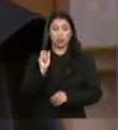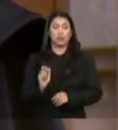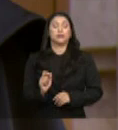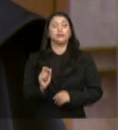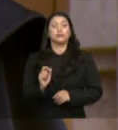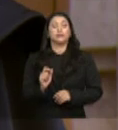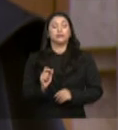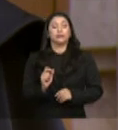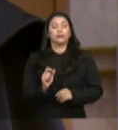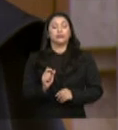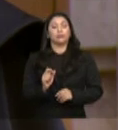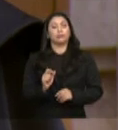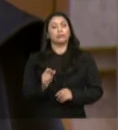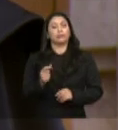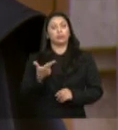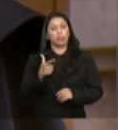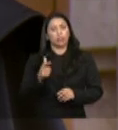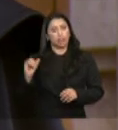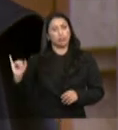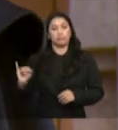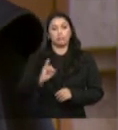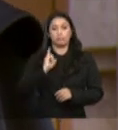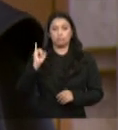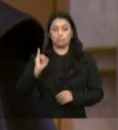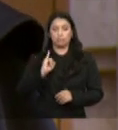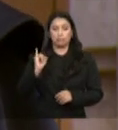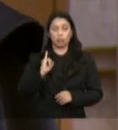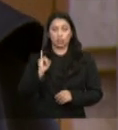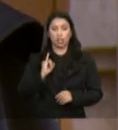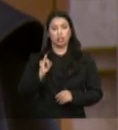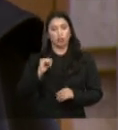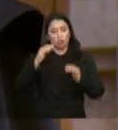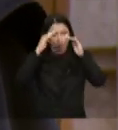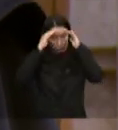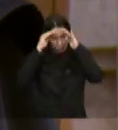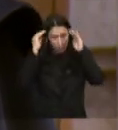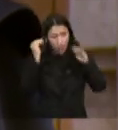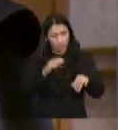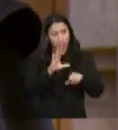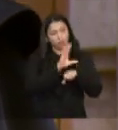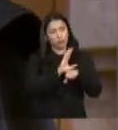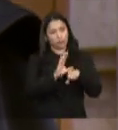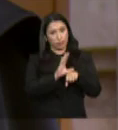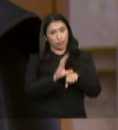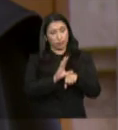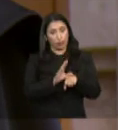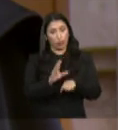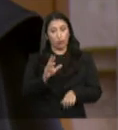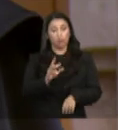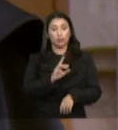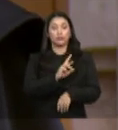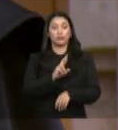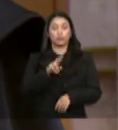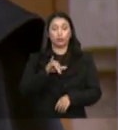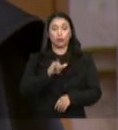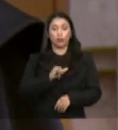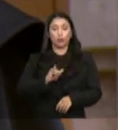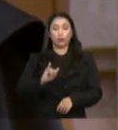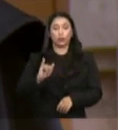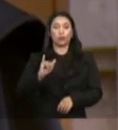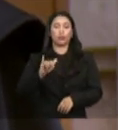inflexível pelos pontos cardeais de nosso regime constitucional Rui defendendo